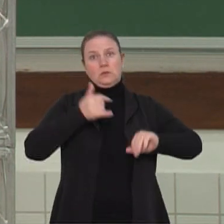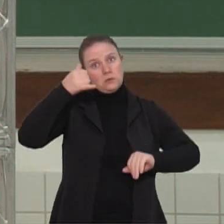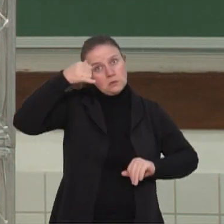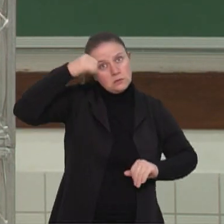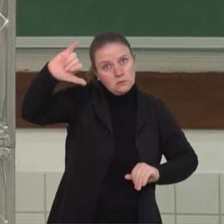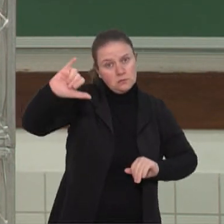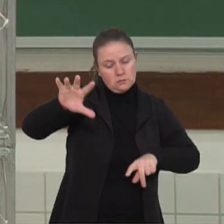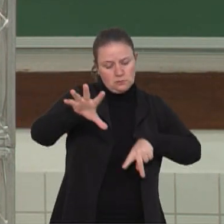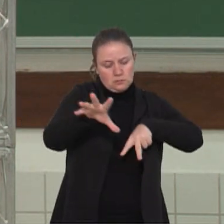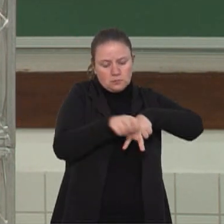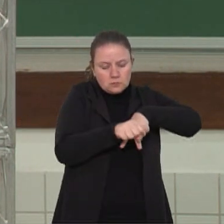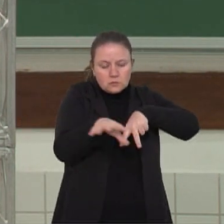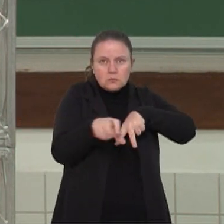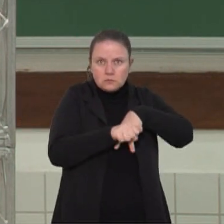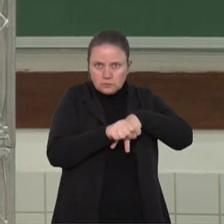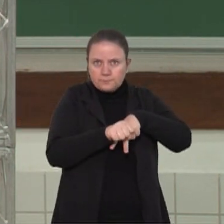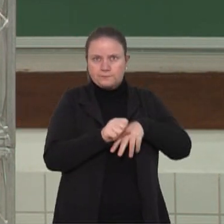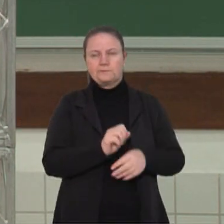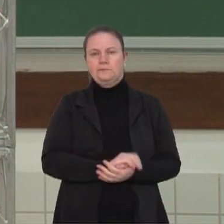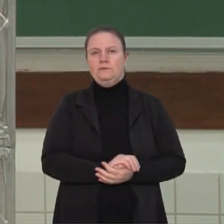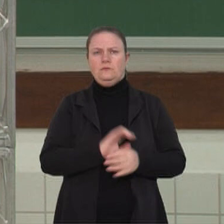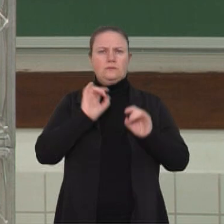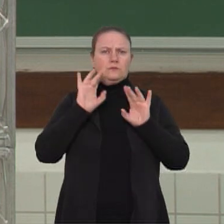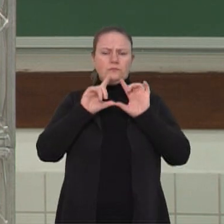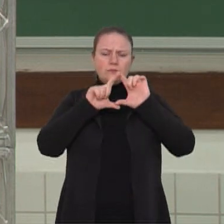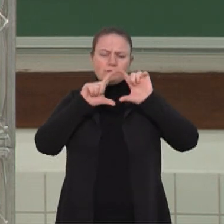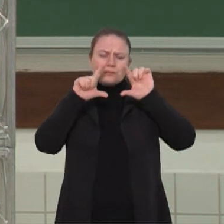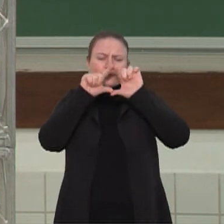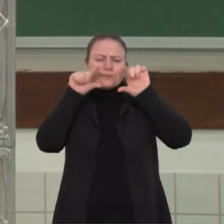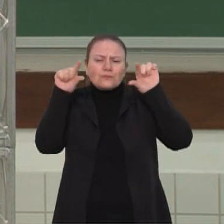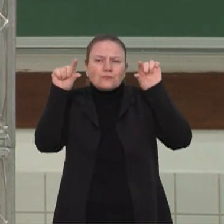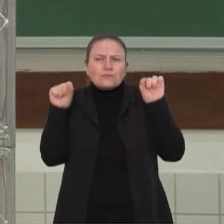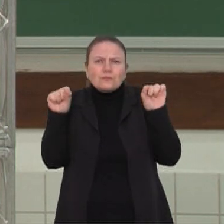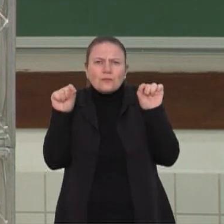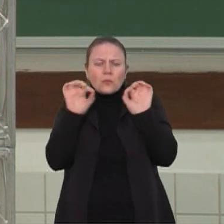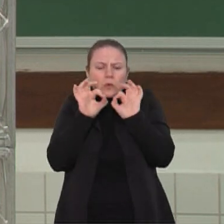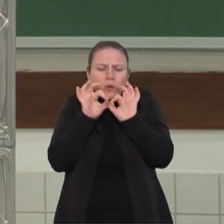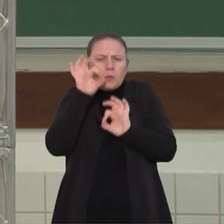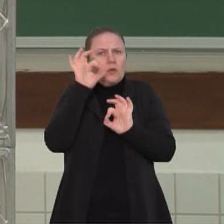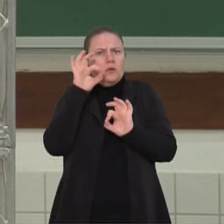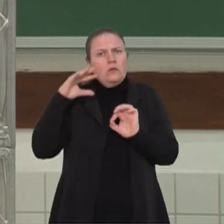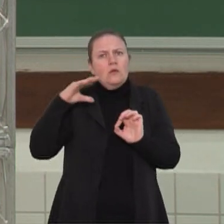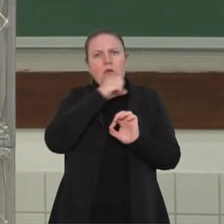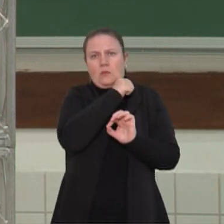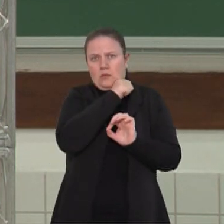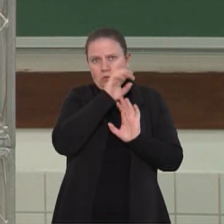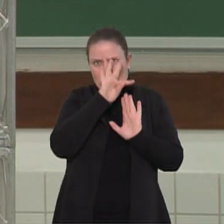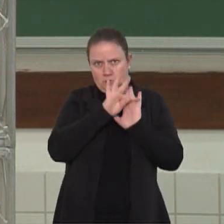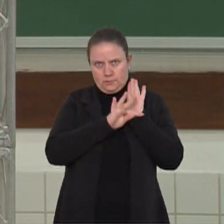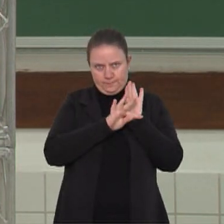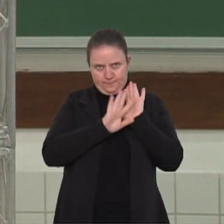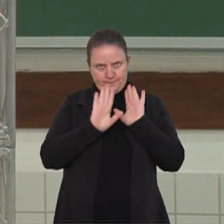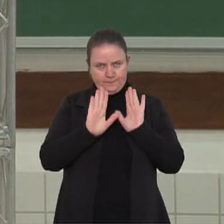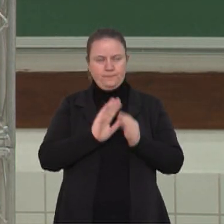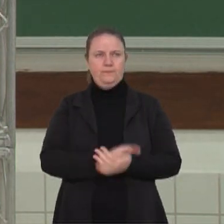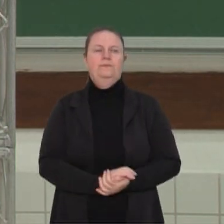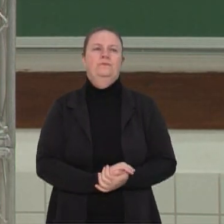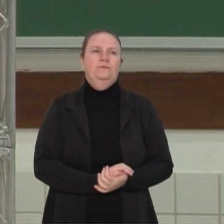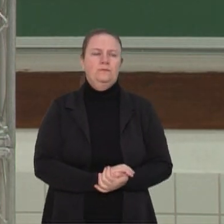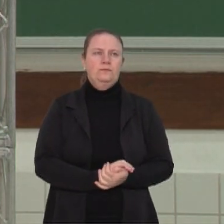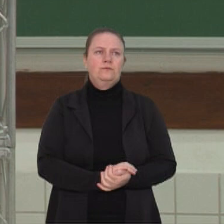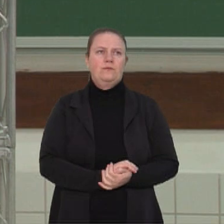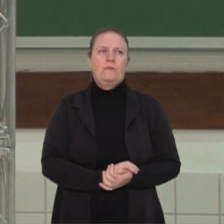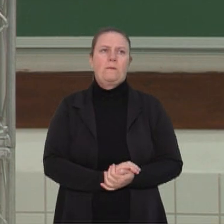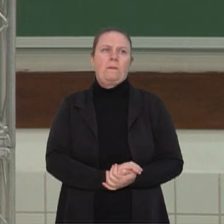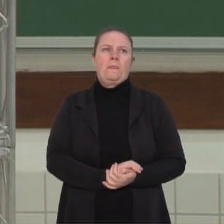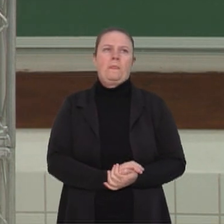trouxe para vocês aqui é uma parte específica desse texto, que nós já vamos comentar sobre que parte que